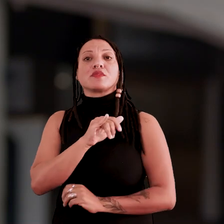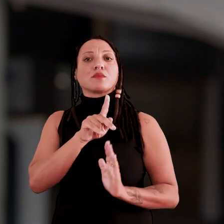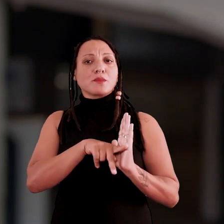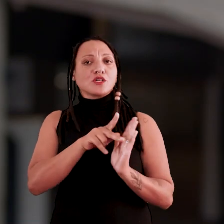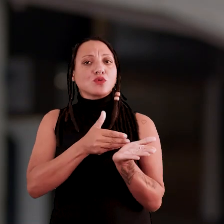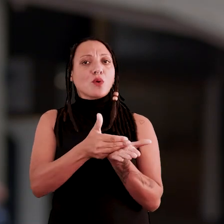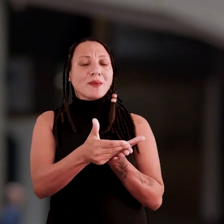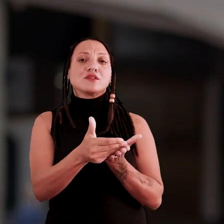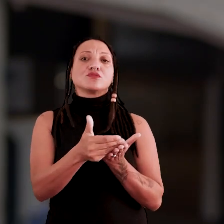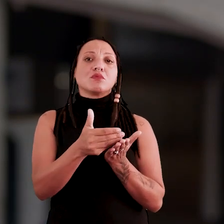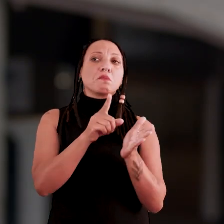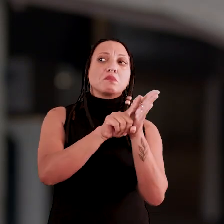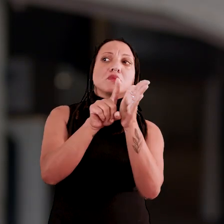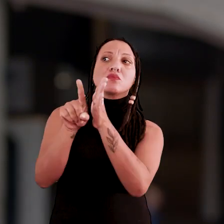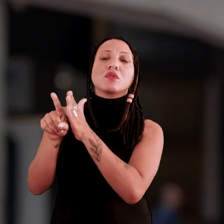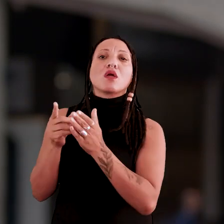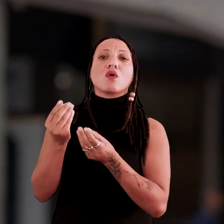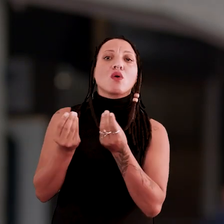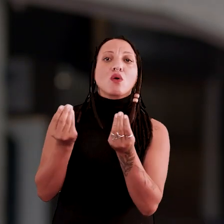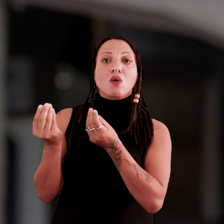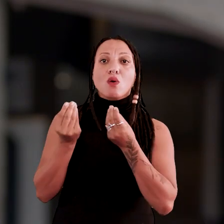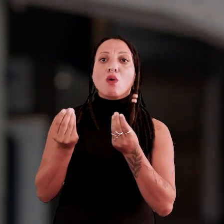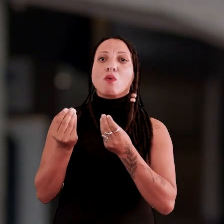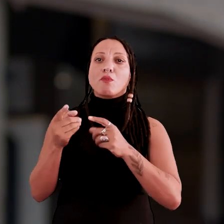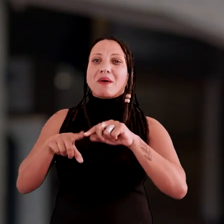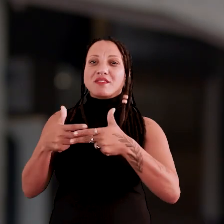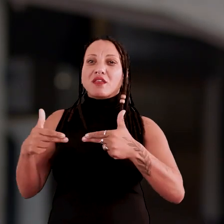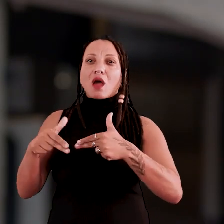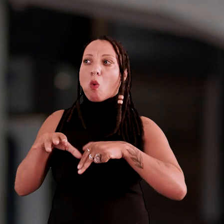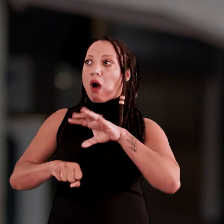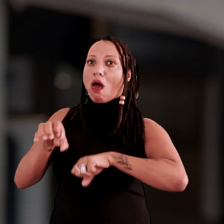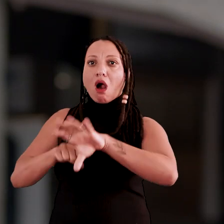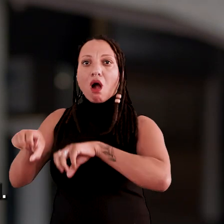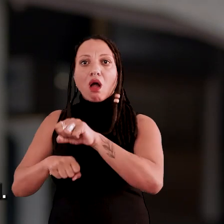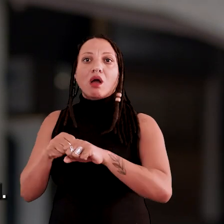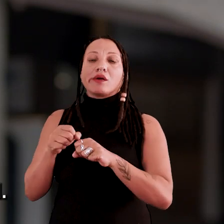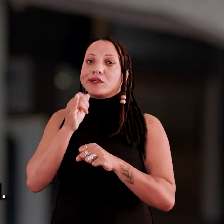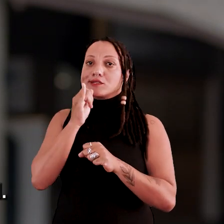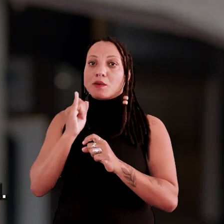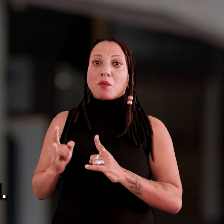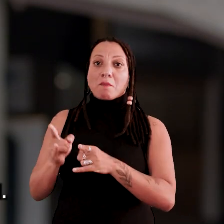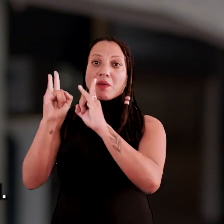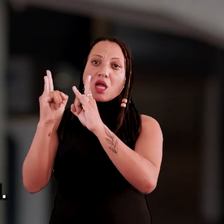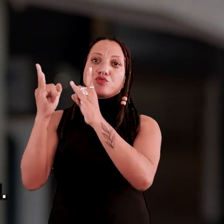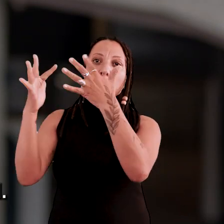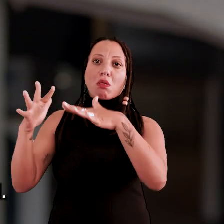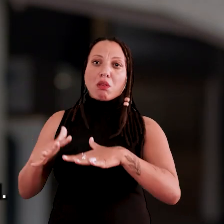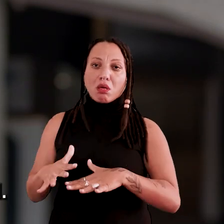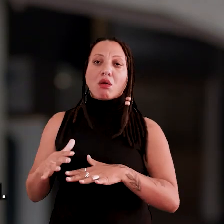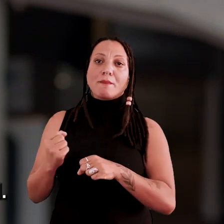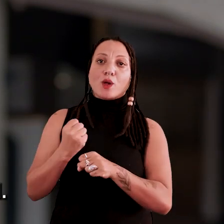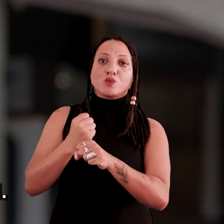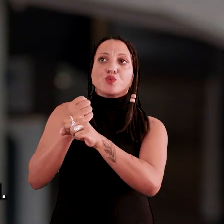Então, prédios que estão atualmente vazios nos centros urbanos, principalmente em um cenário em que era a pandemia, que